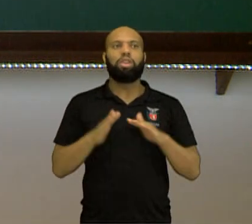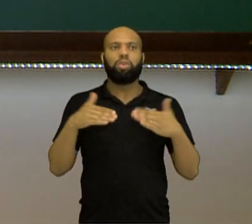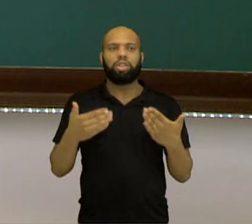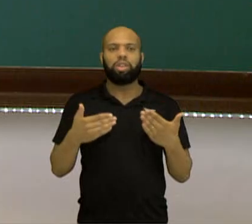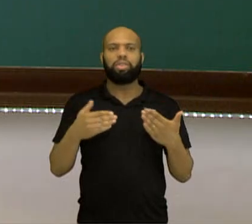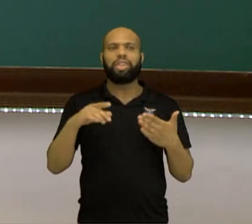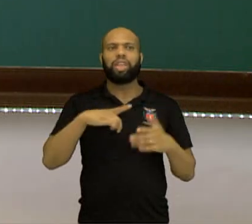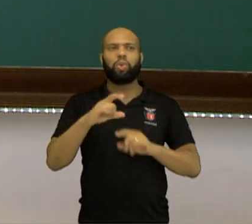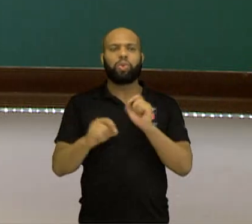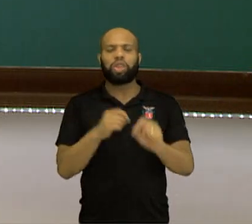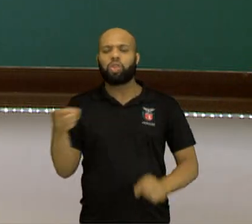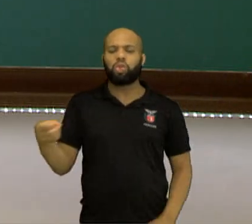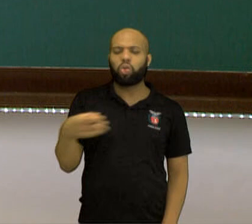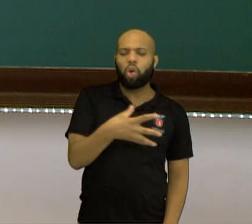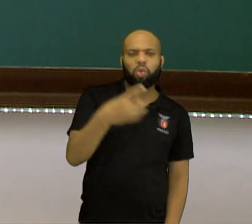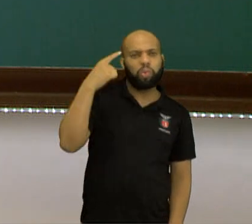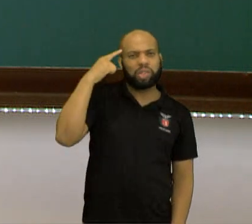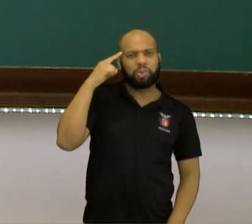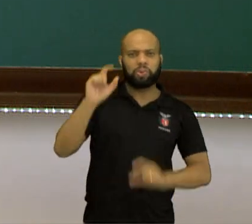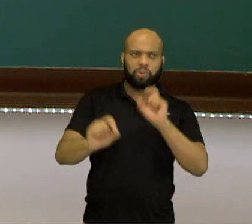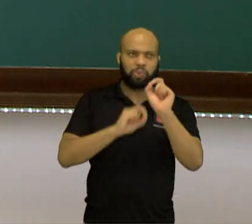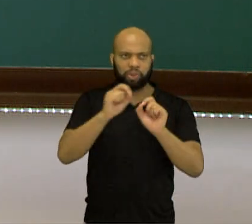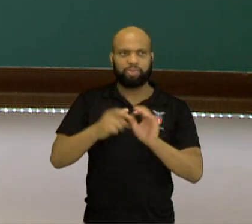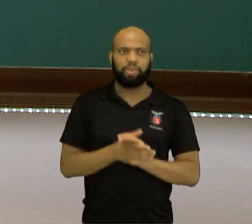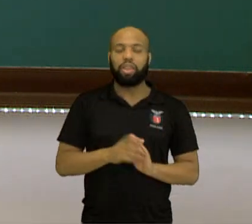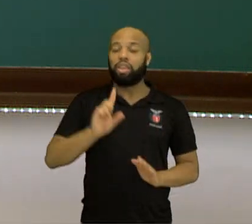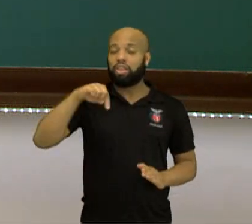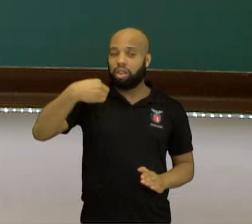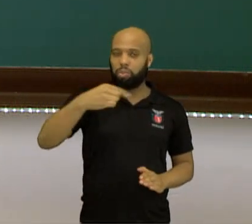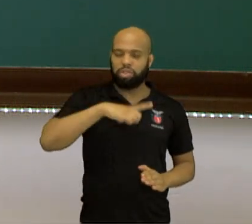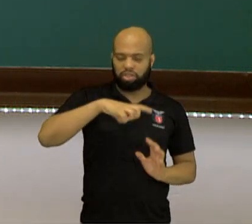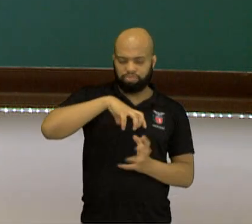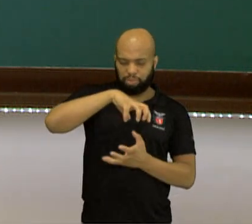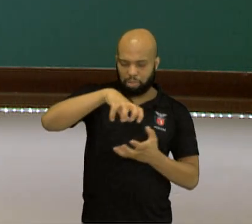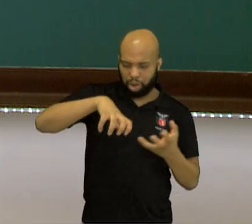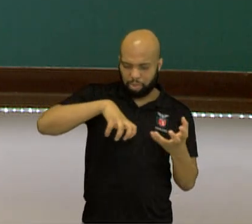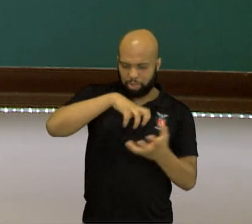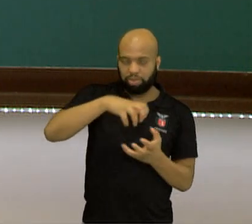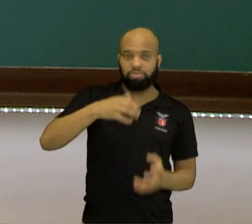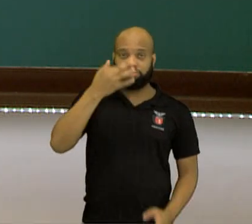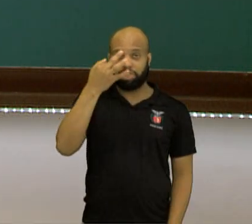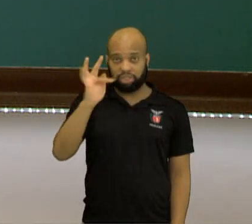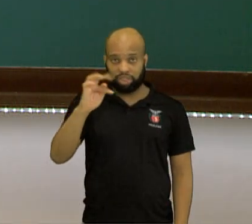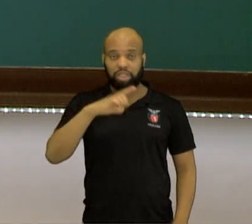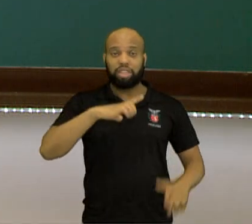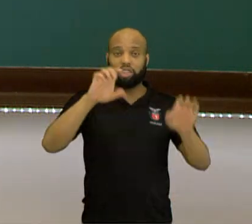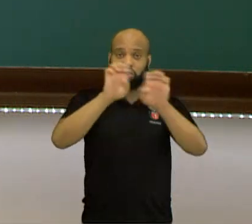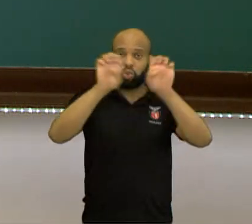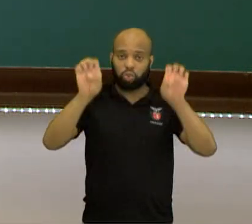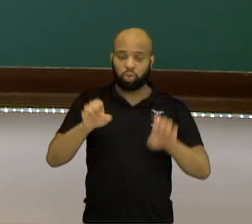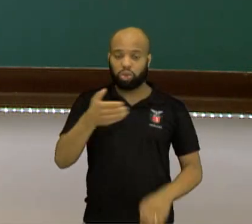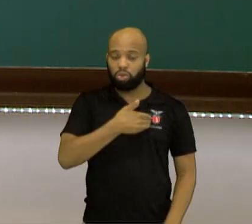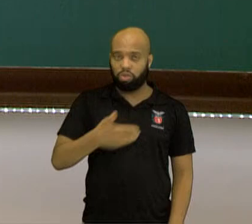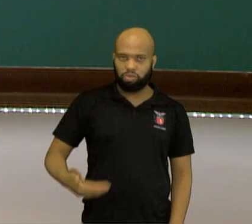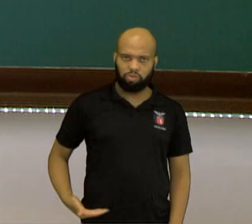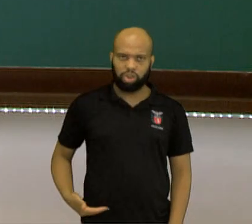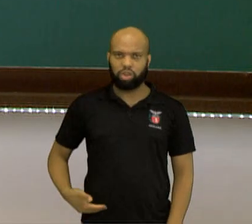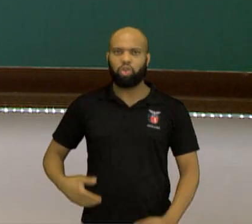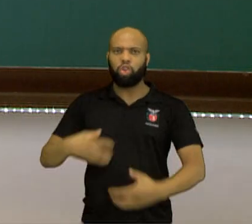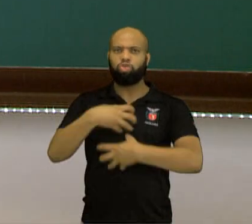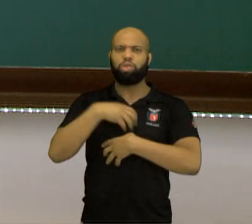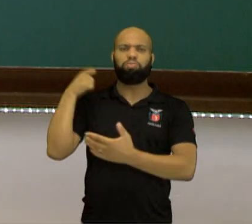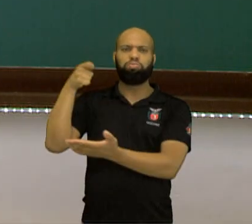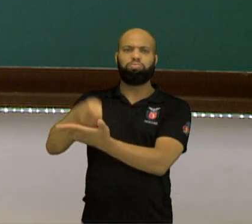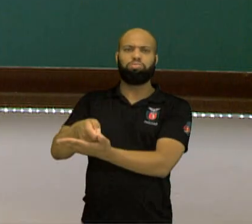são as grandes novas ideias? Após a Revolução Francesa, a estrutura do governo absolutista passou